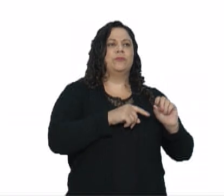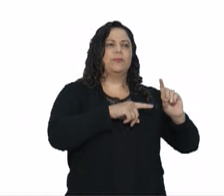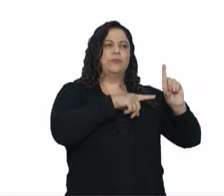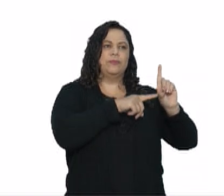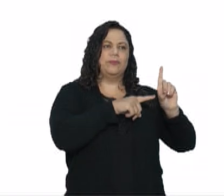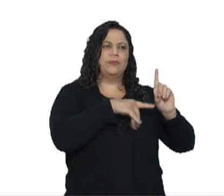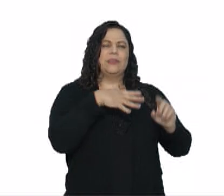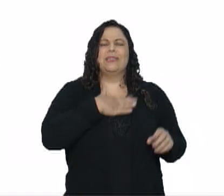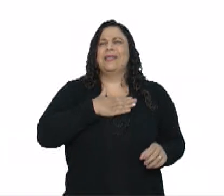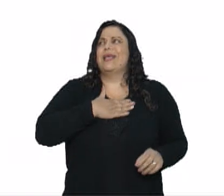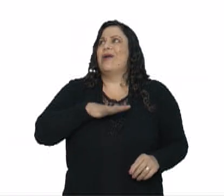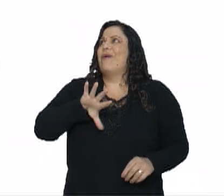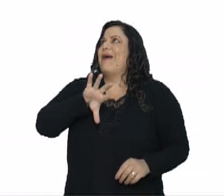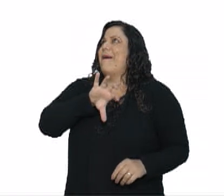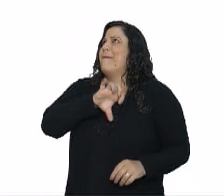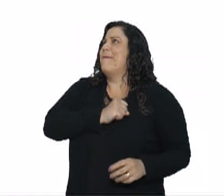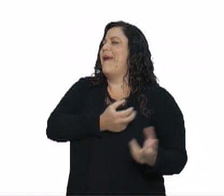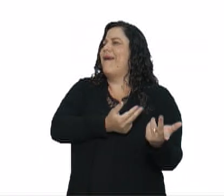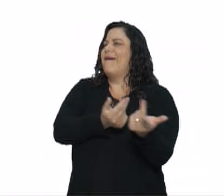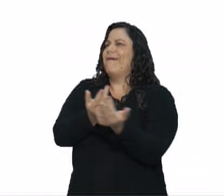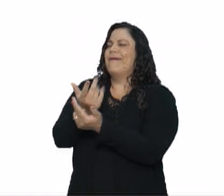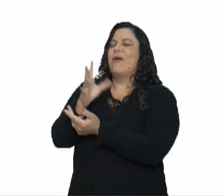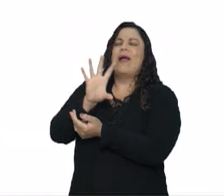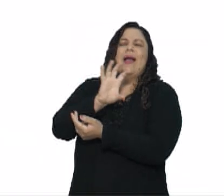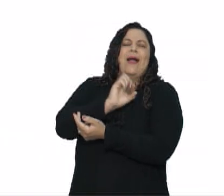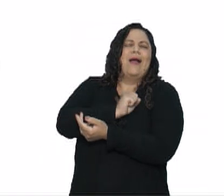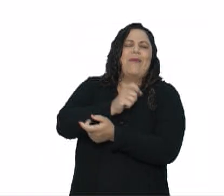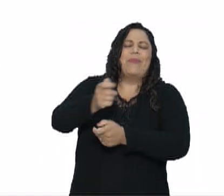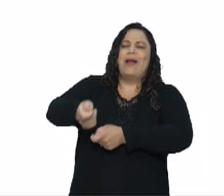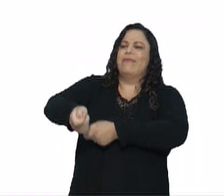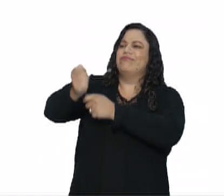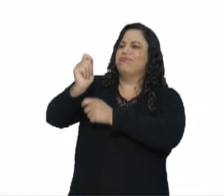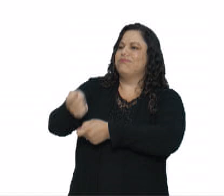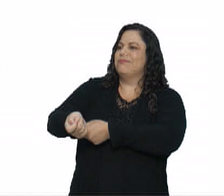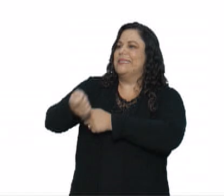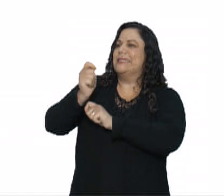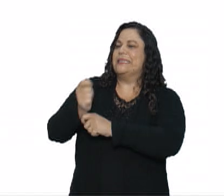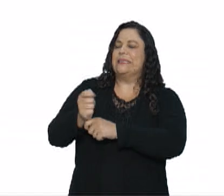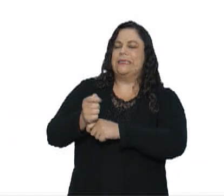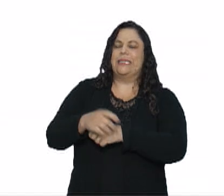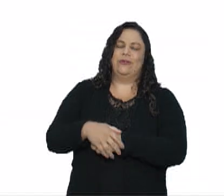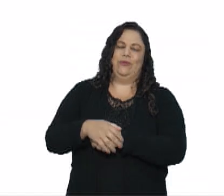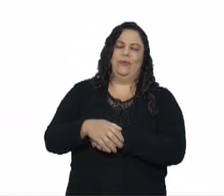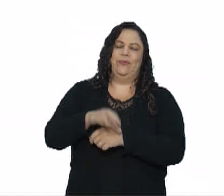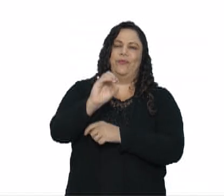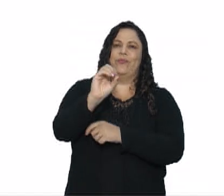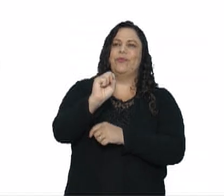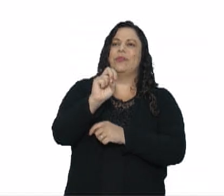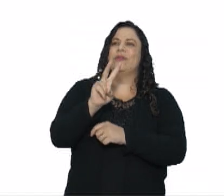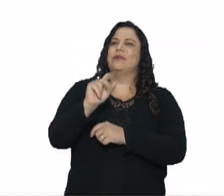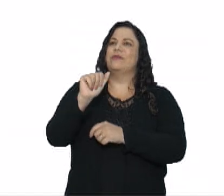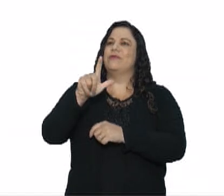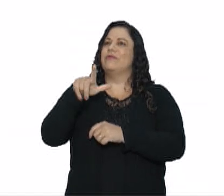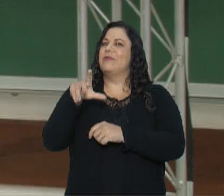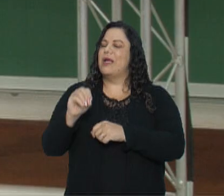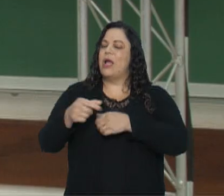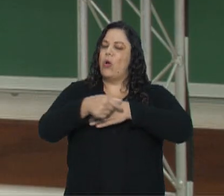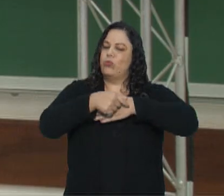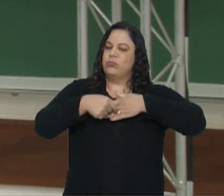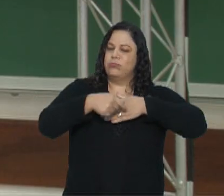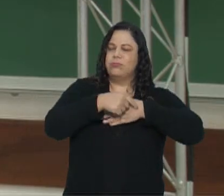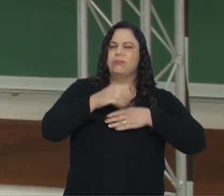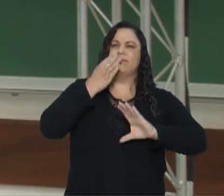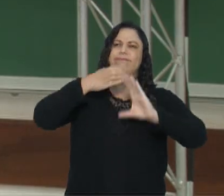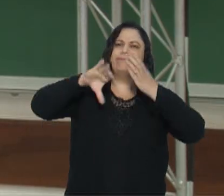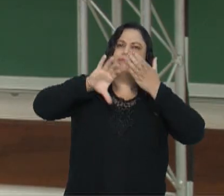um pescador, que se encanta mais com a rede que com o mar. Oswaldo Montenegro, grande cantor aí.